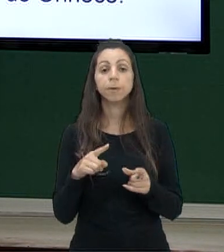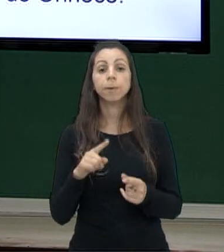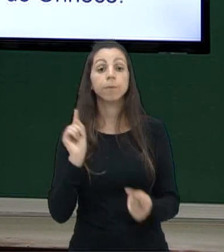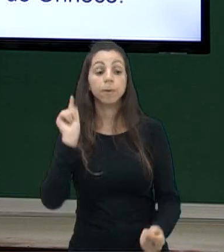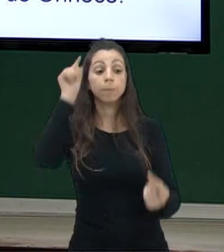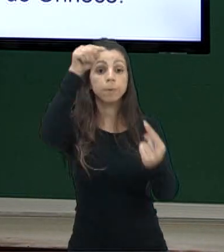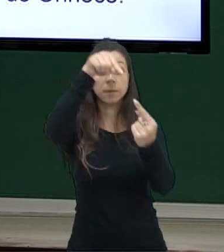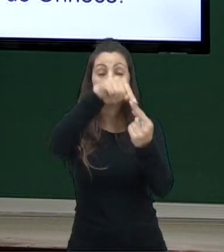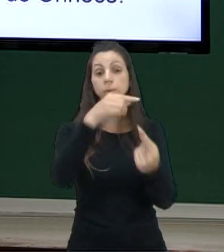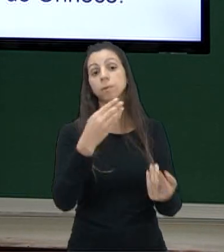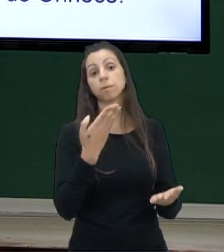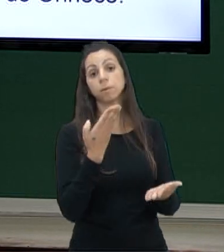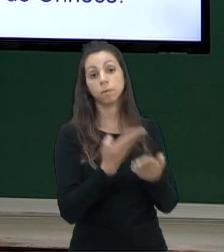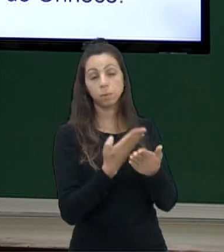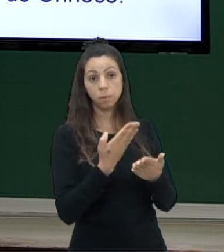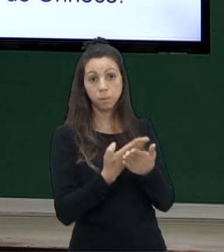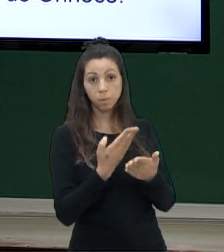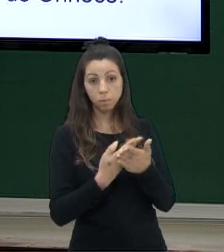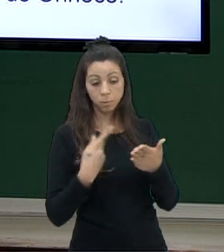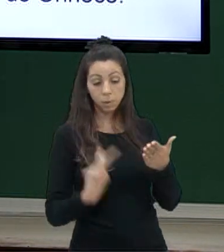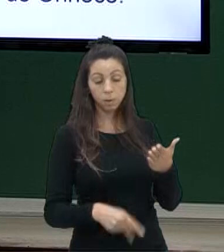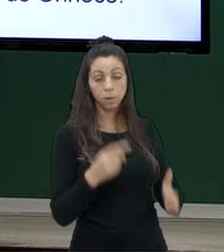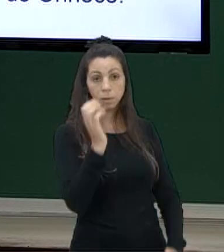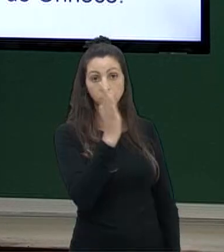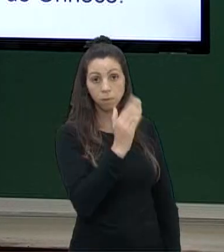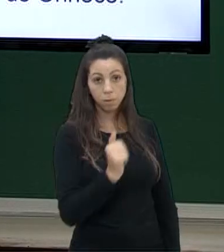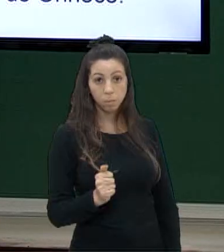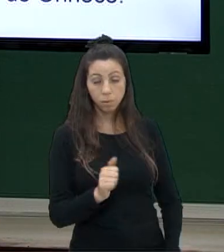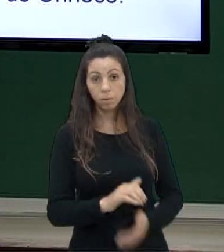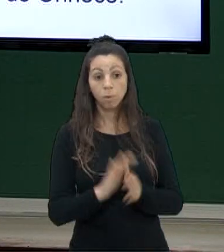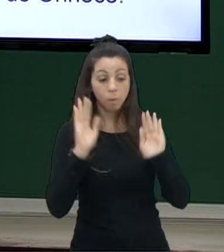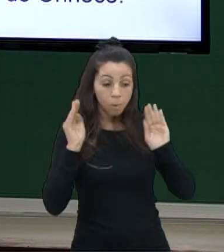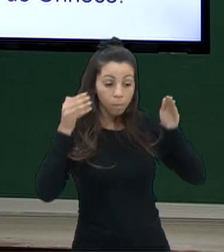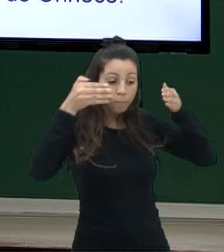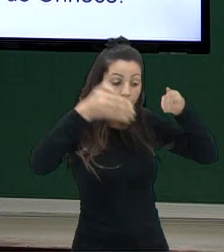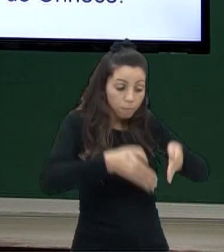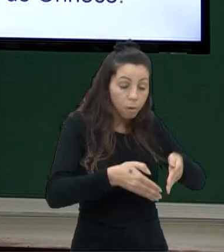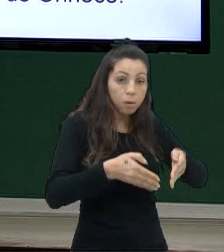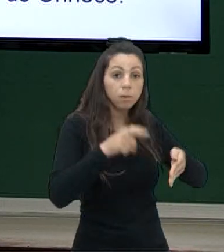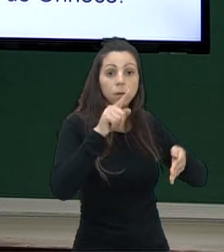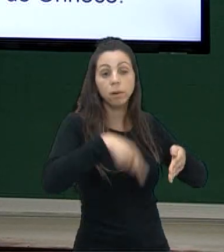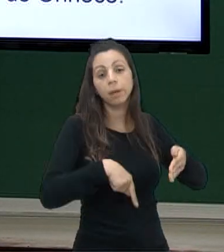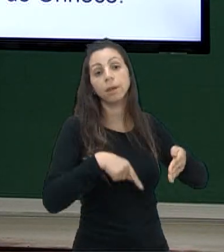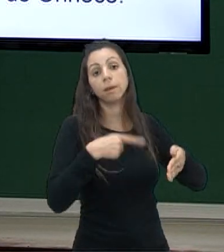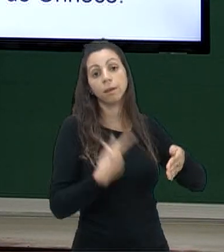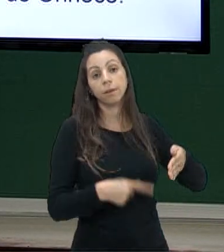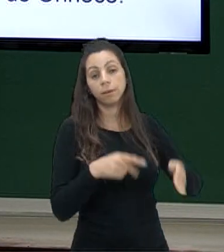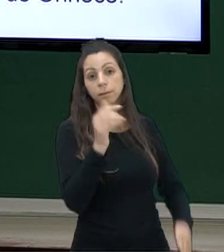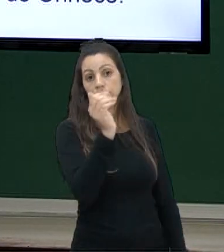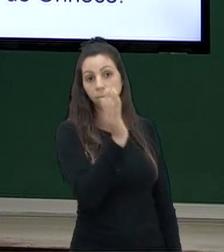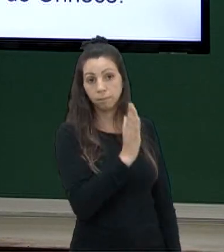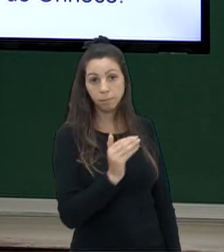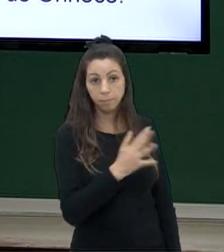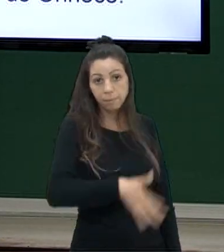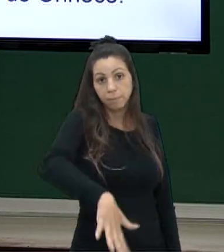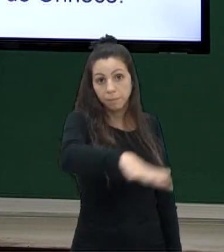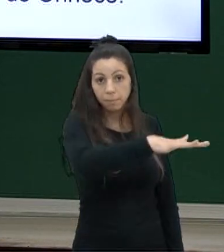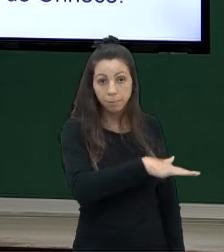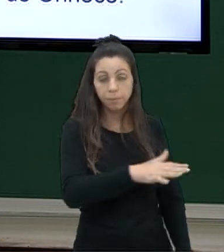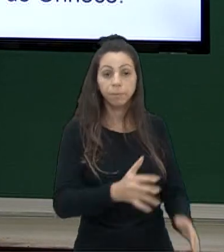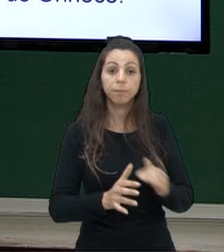nós estamos falando do território brasileiro, a gente vai dar uma ênfase maior no escudo das Guianas no território